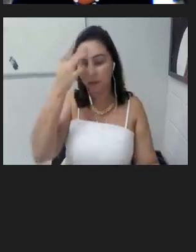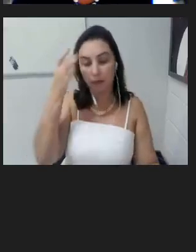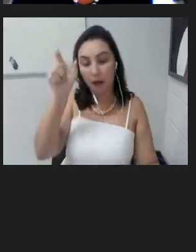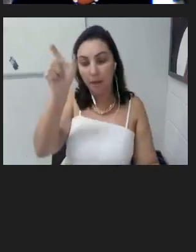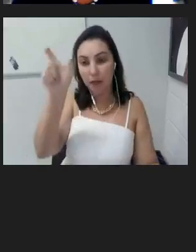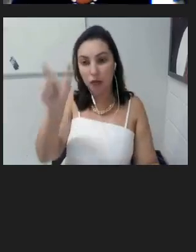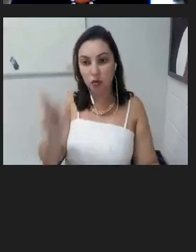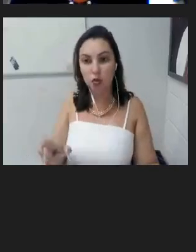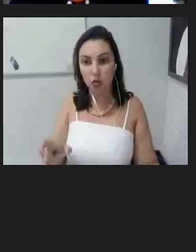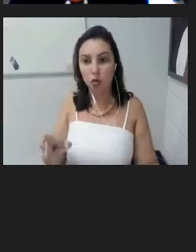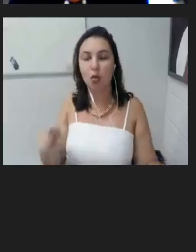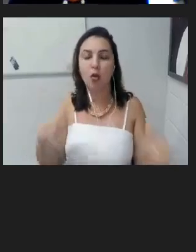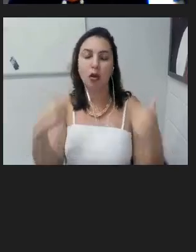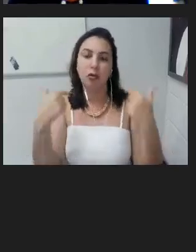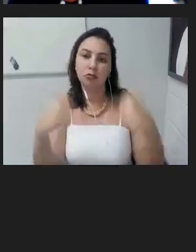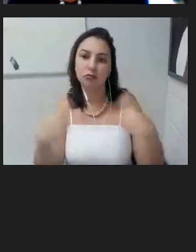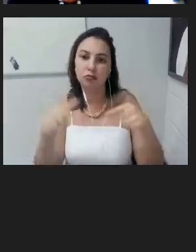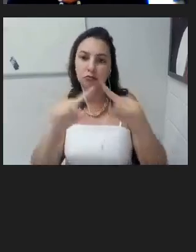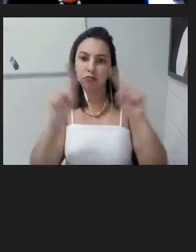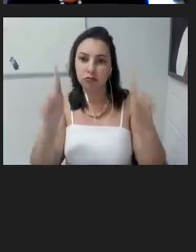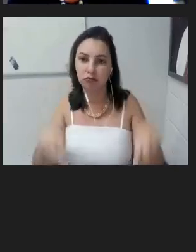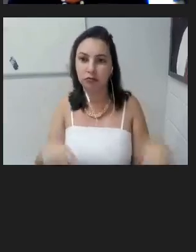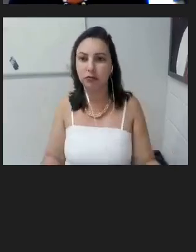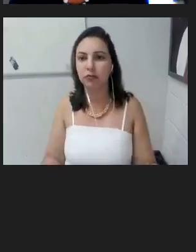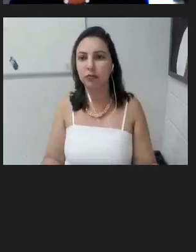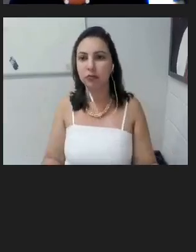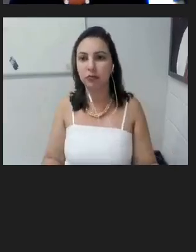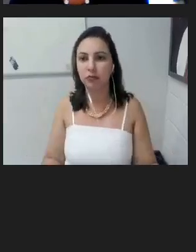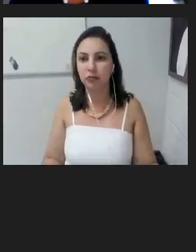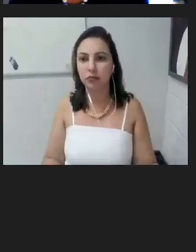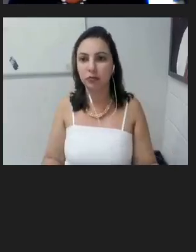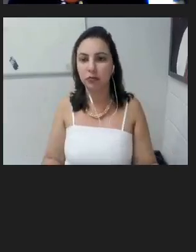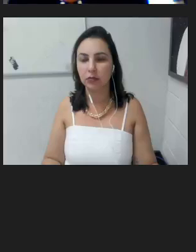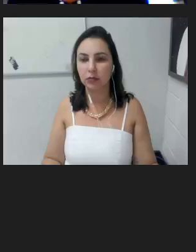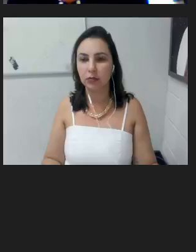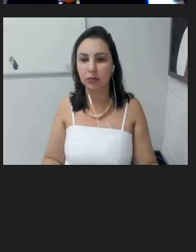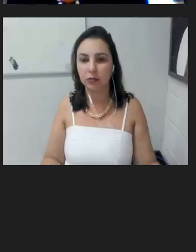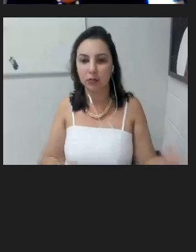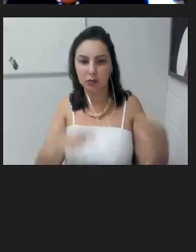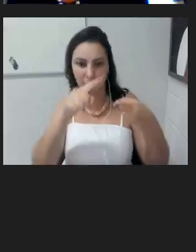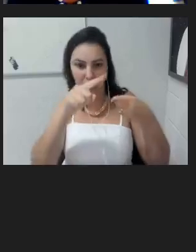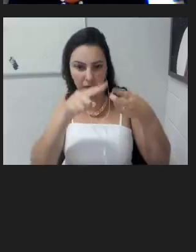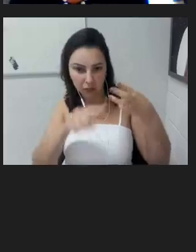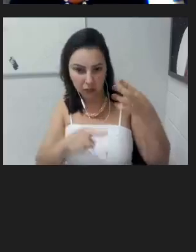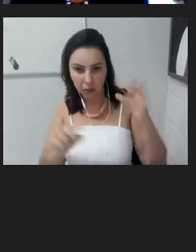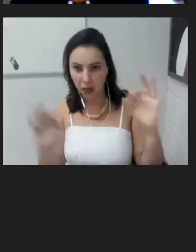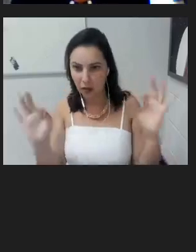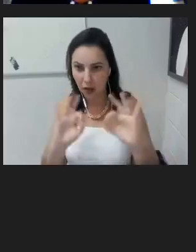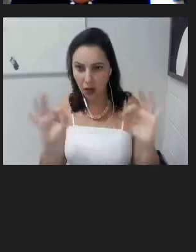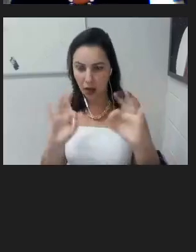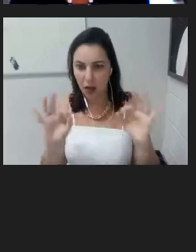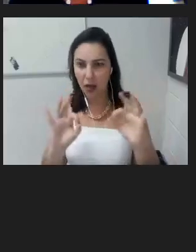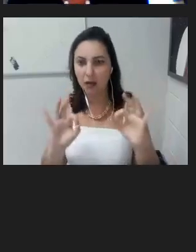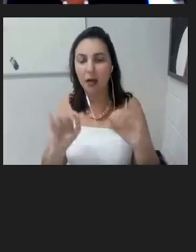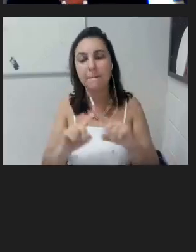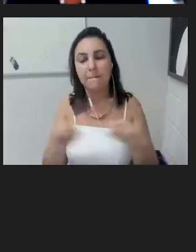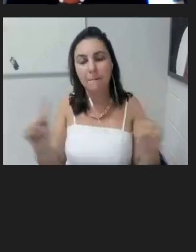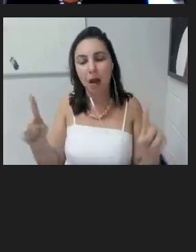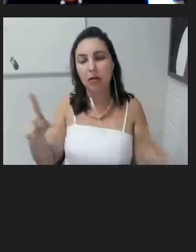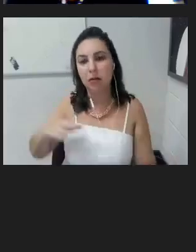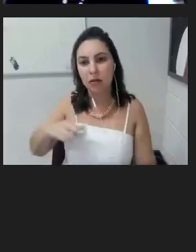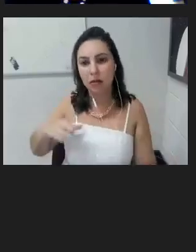é servidora não apresenta nenhum quadro desses, mas pode conviver com pessoas da